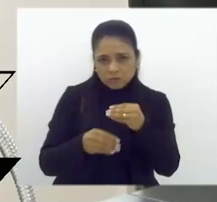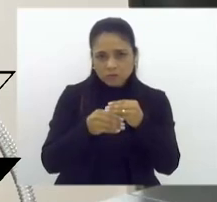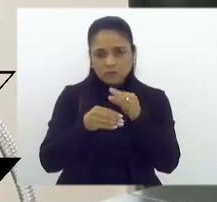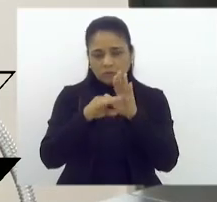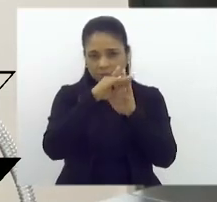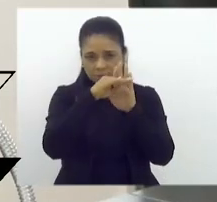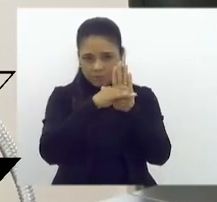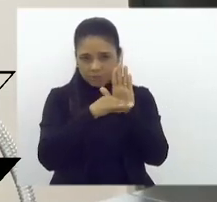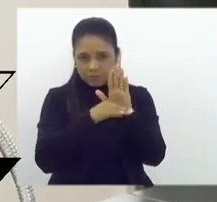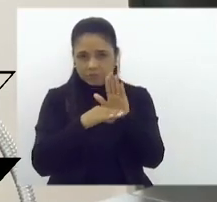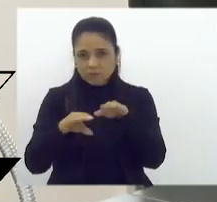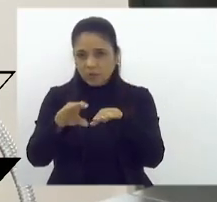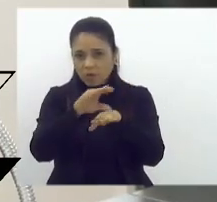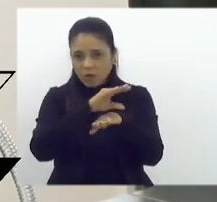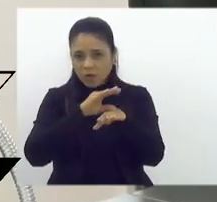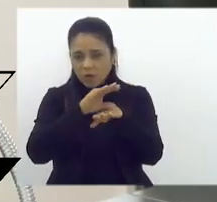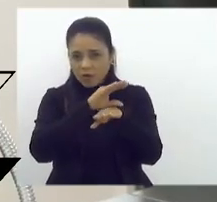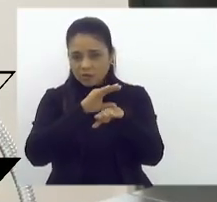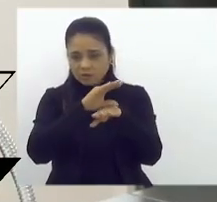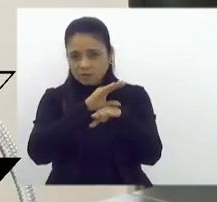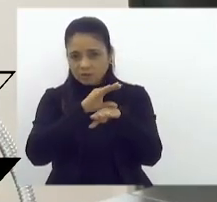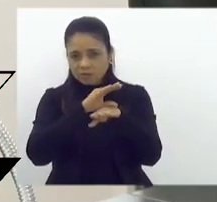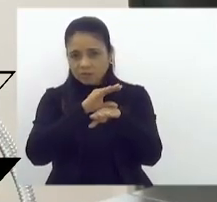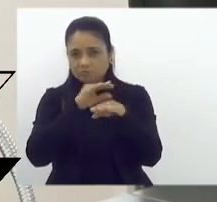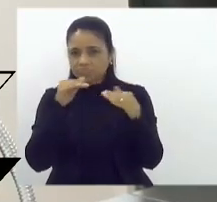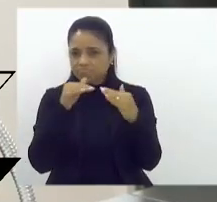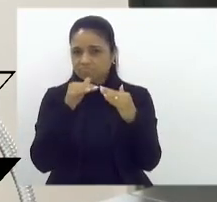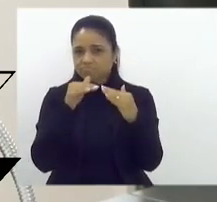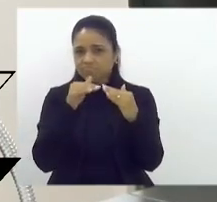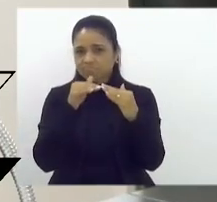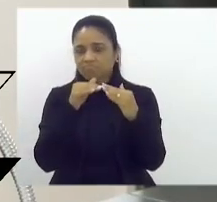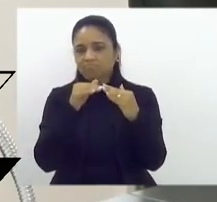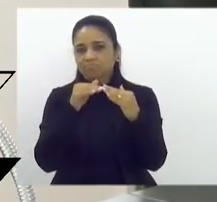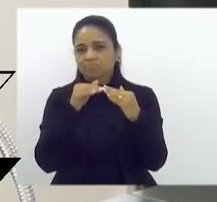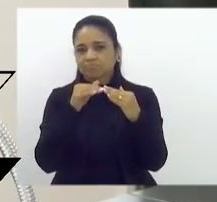Tem constitucionalidade e anexação.